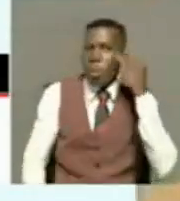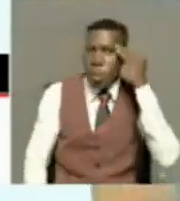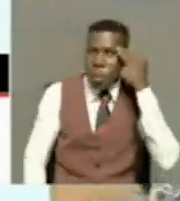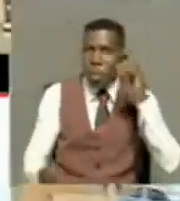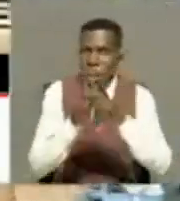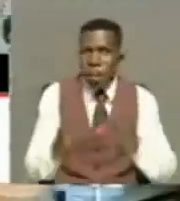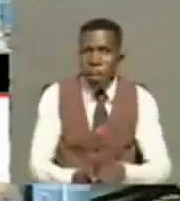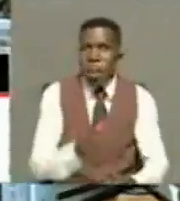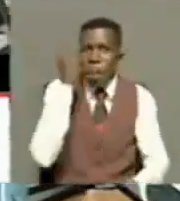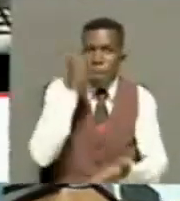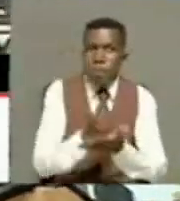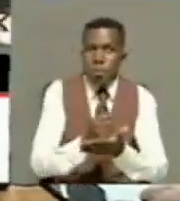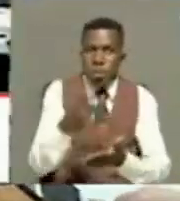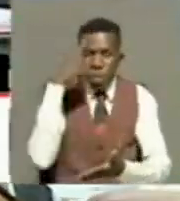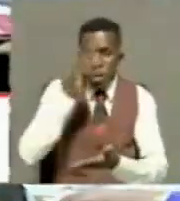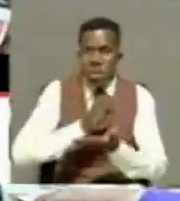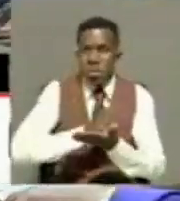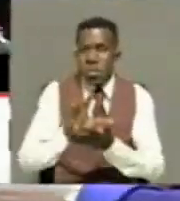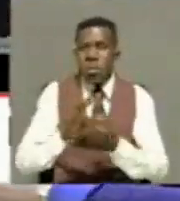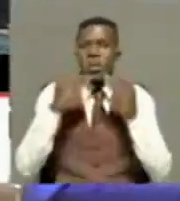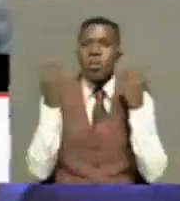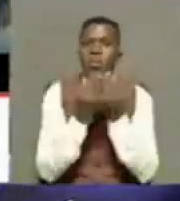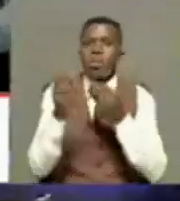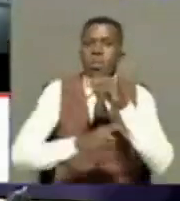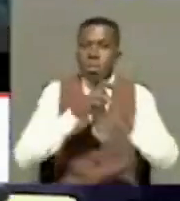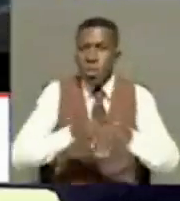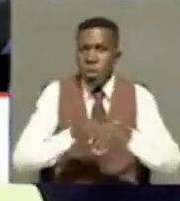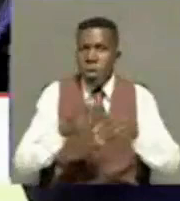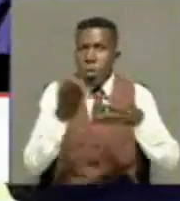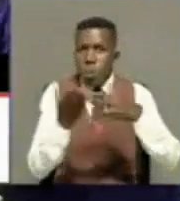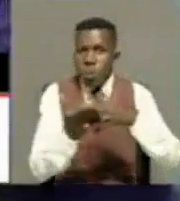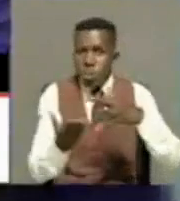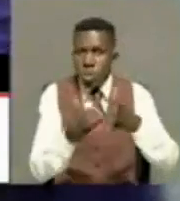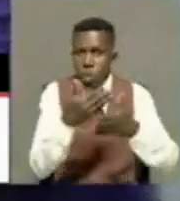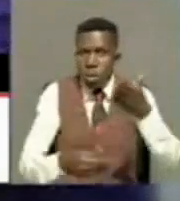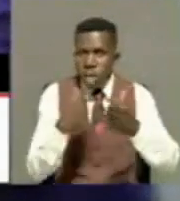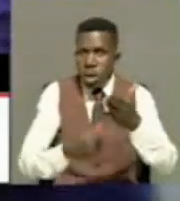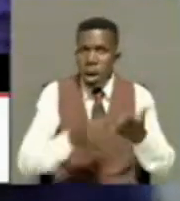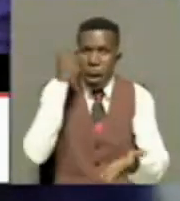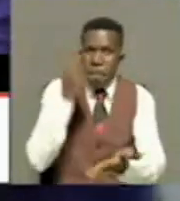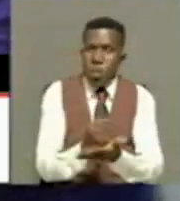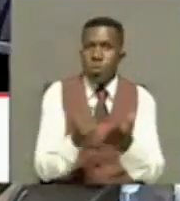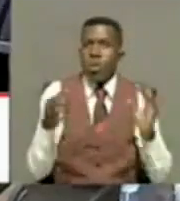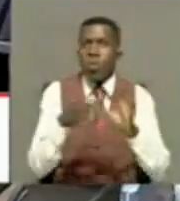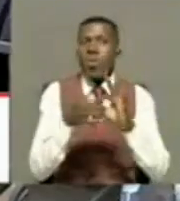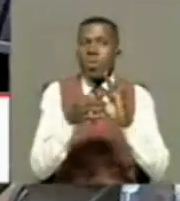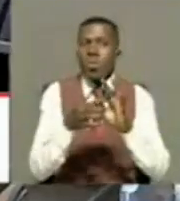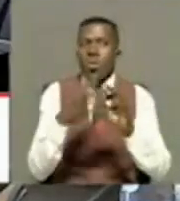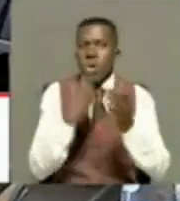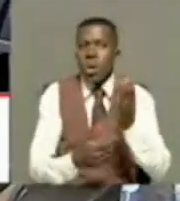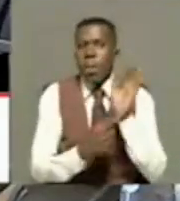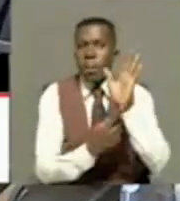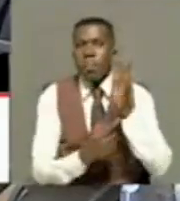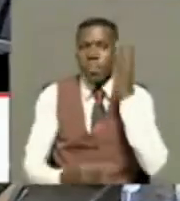política externa para envio à Assembleia Nacional a resolução que aprova para adesão o acordo que estabelece a